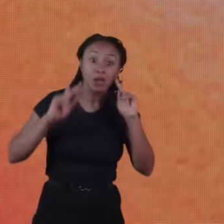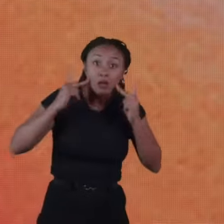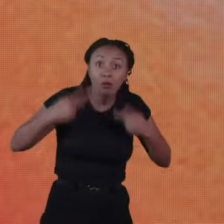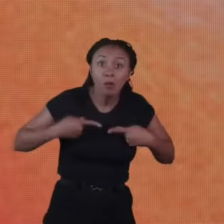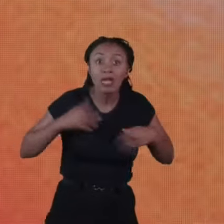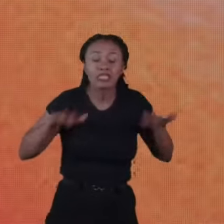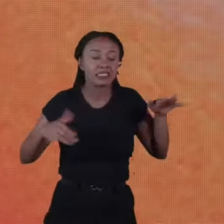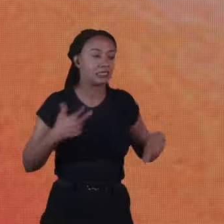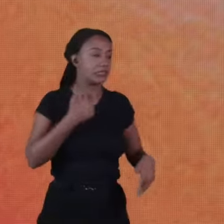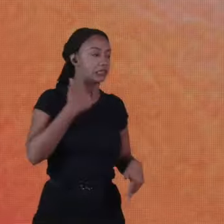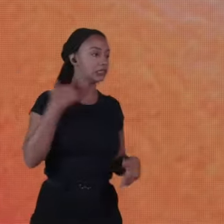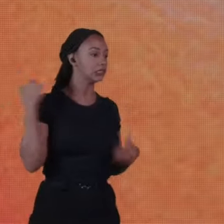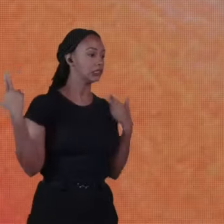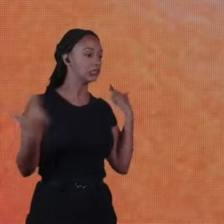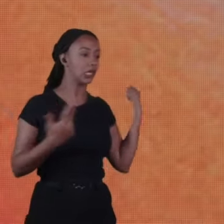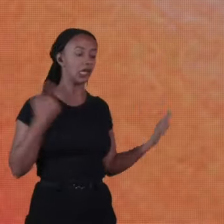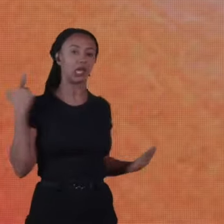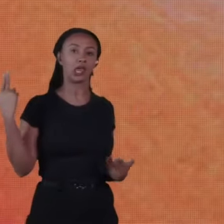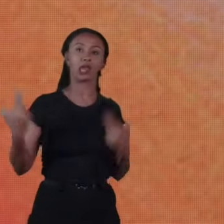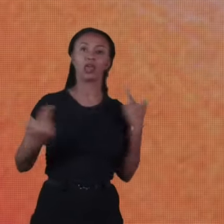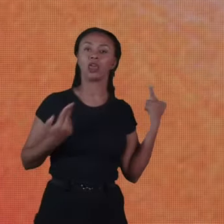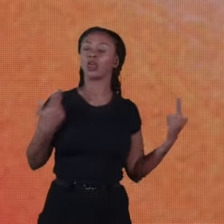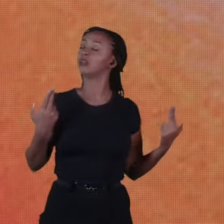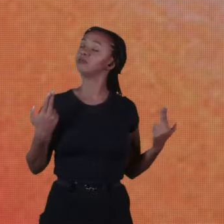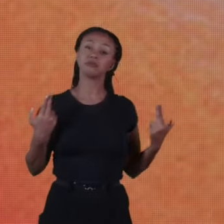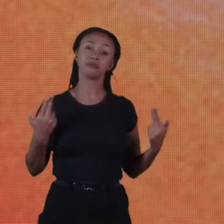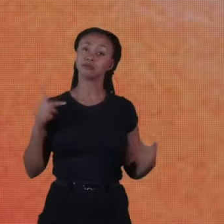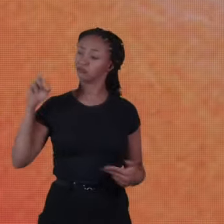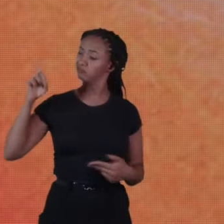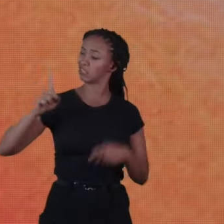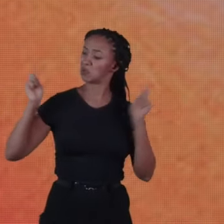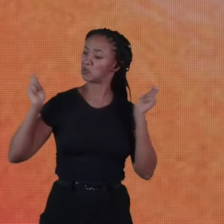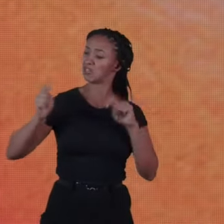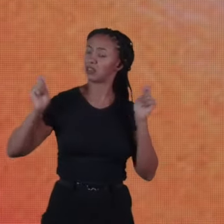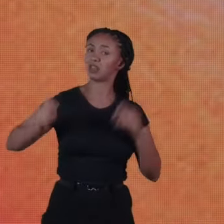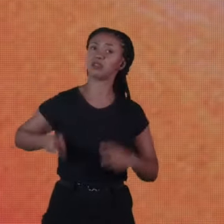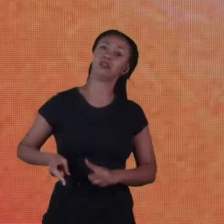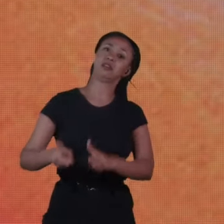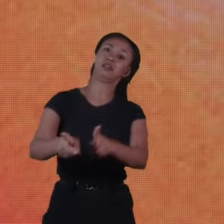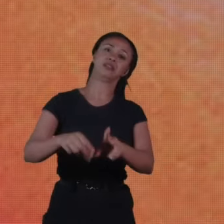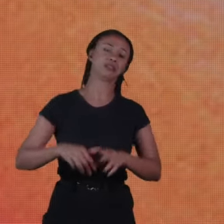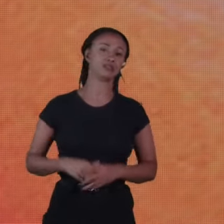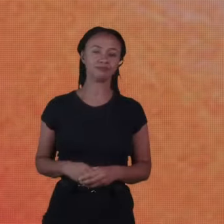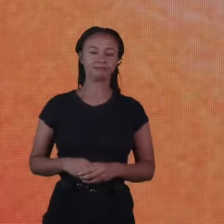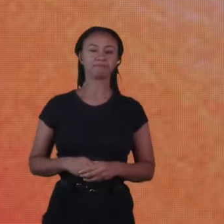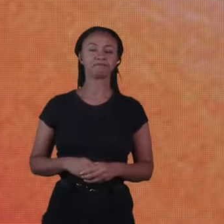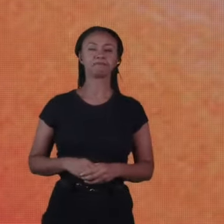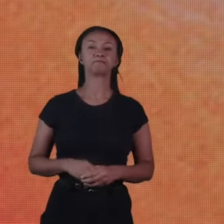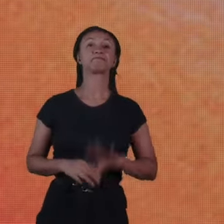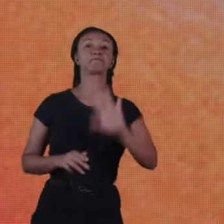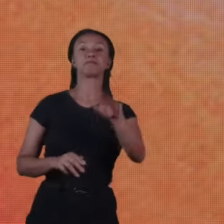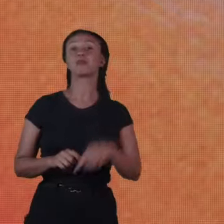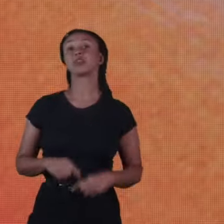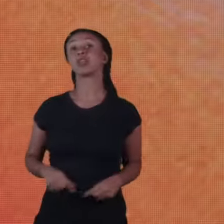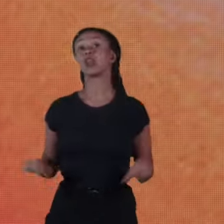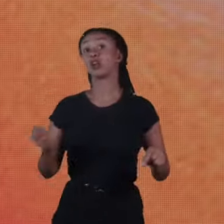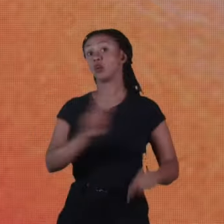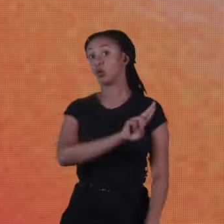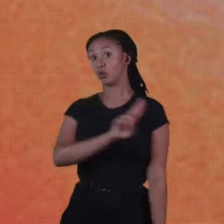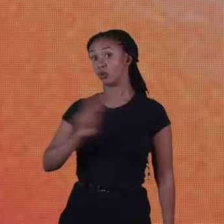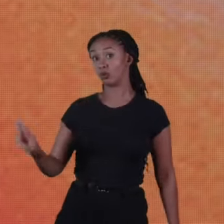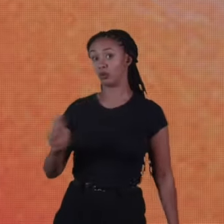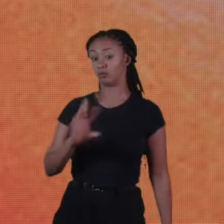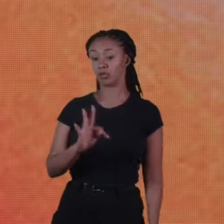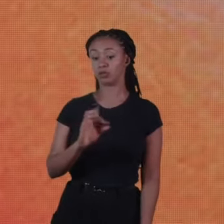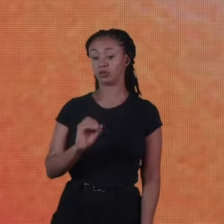incapacidade. Deus nunca será incapaz. A palavra Todo-Poderoso aparece no